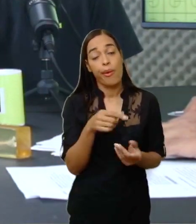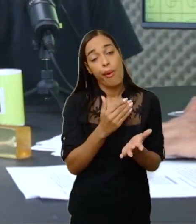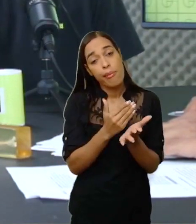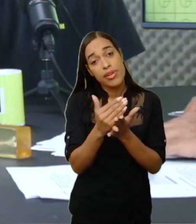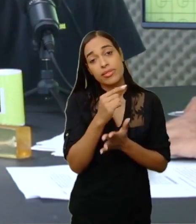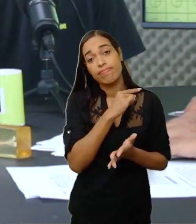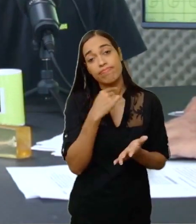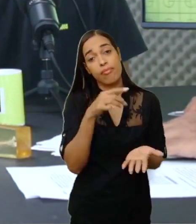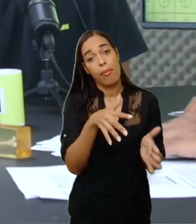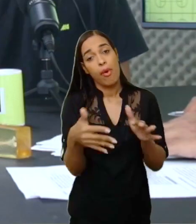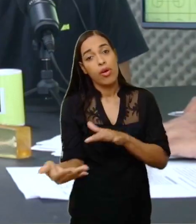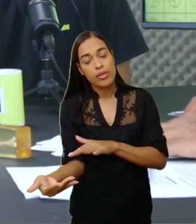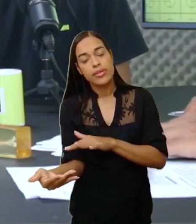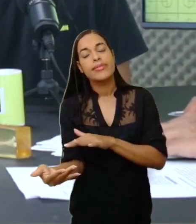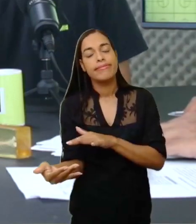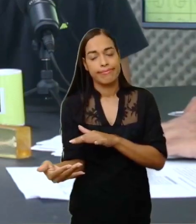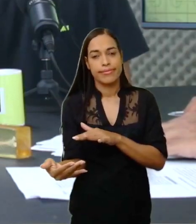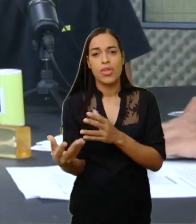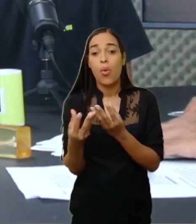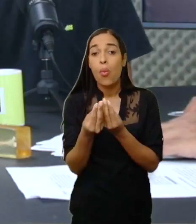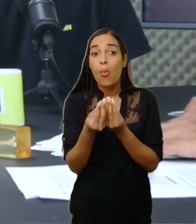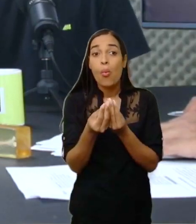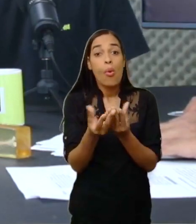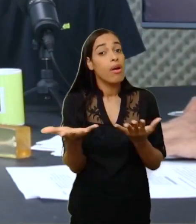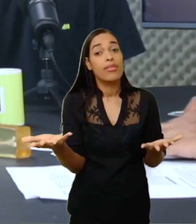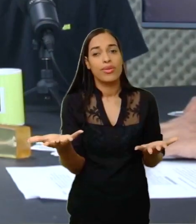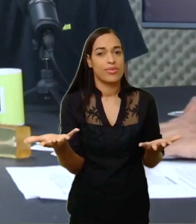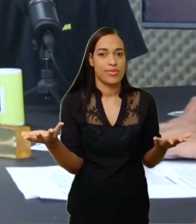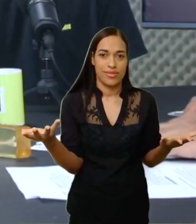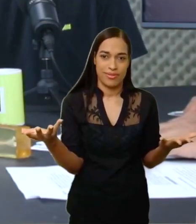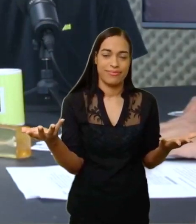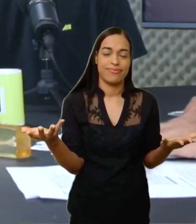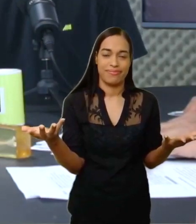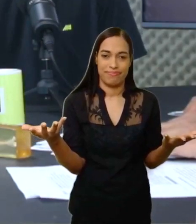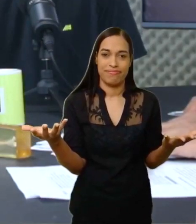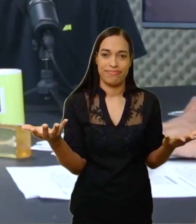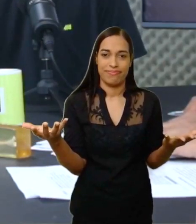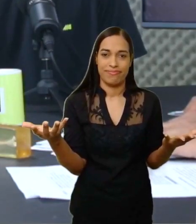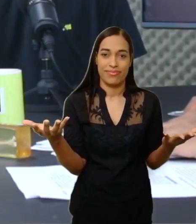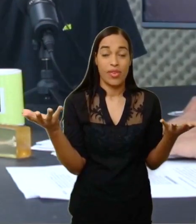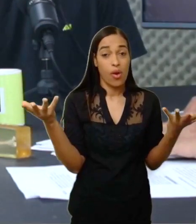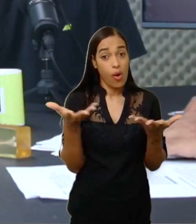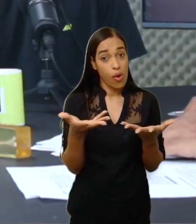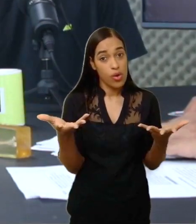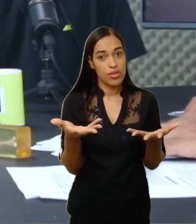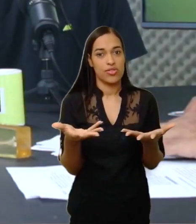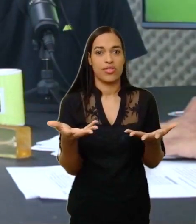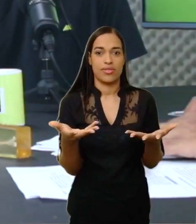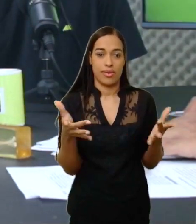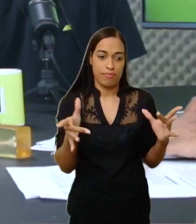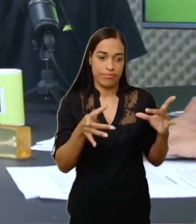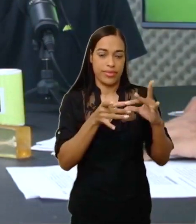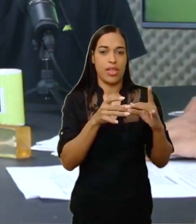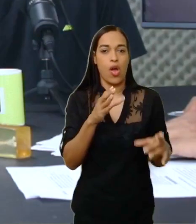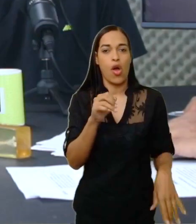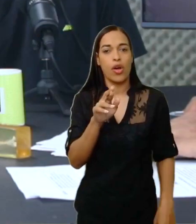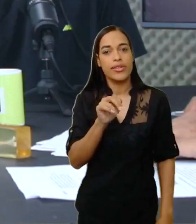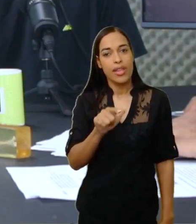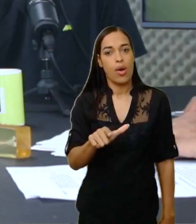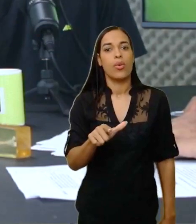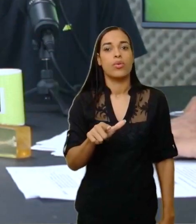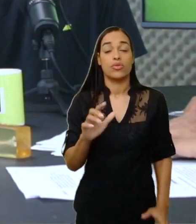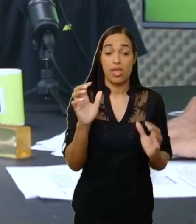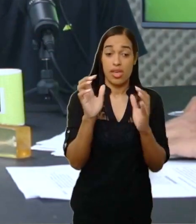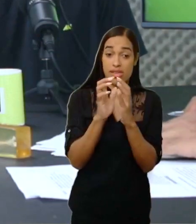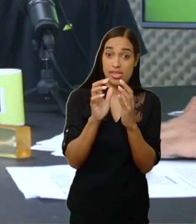do coral. E quantos organismos não estão diretamente ligados ao coral, né? O coral, os recifes de corais, eles